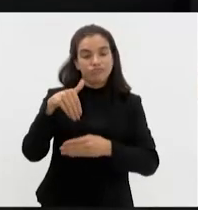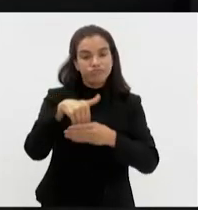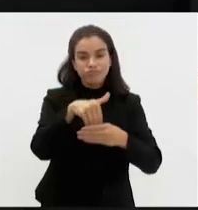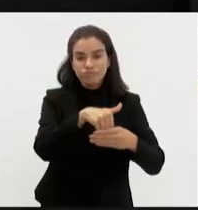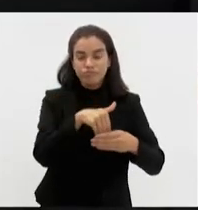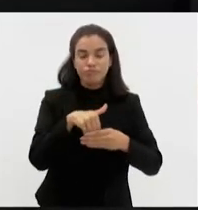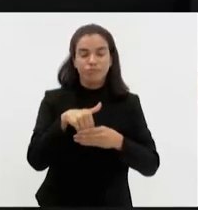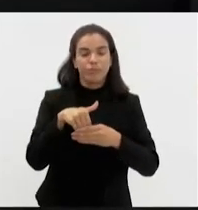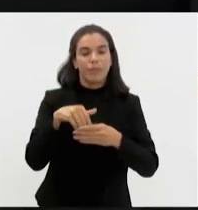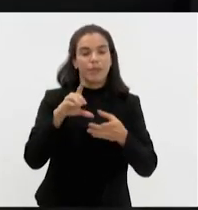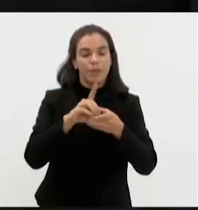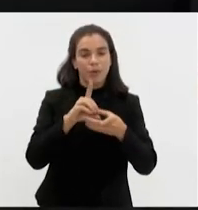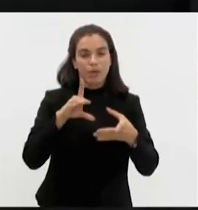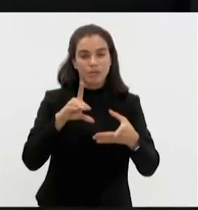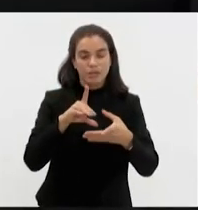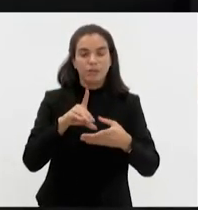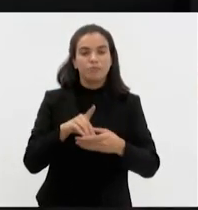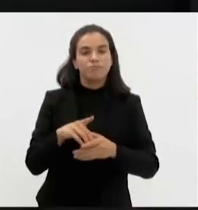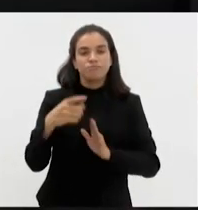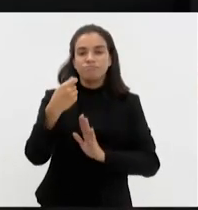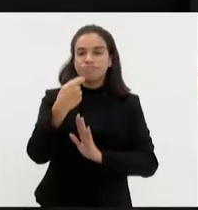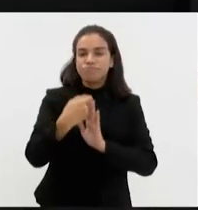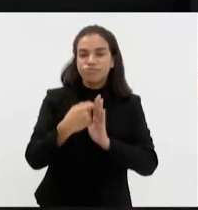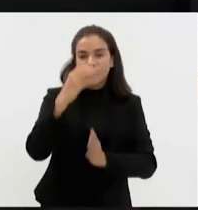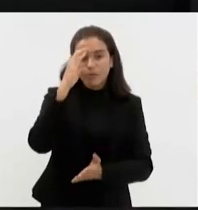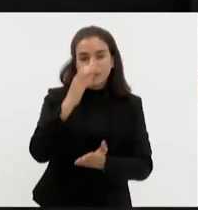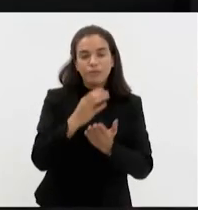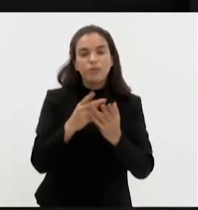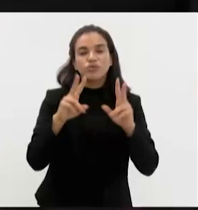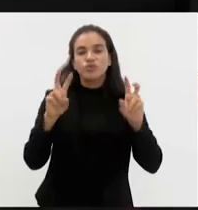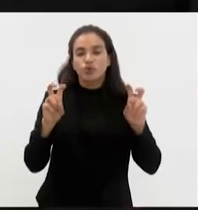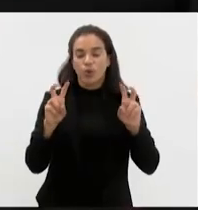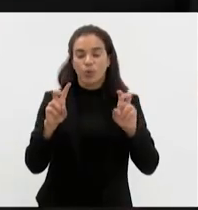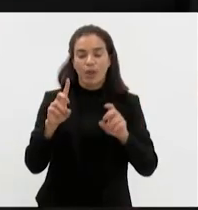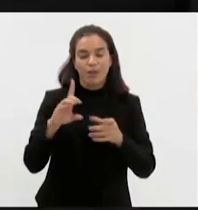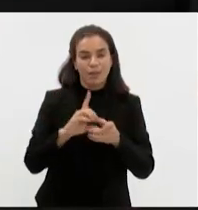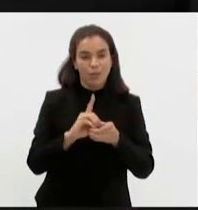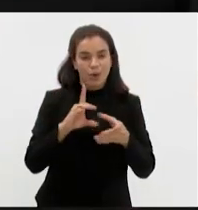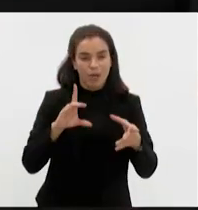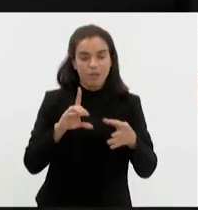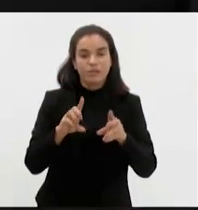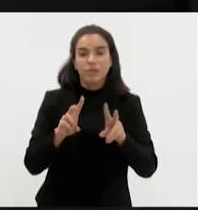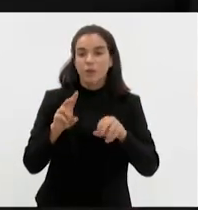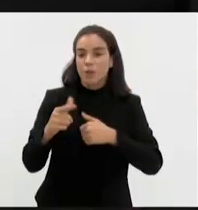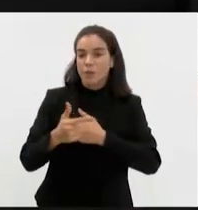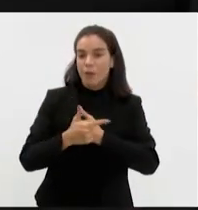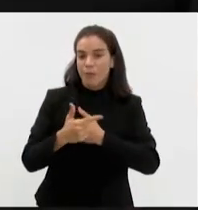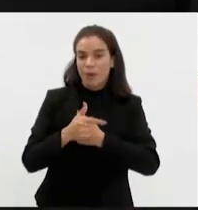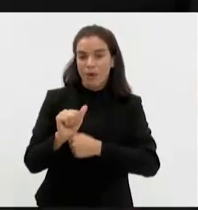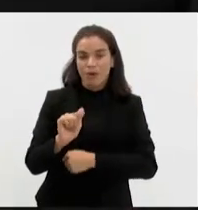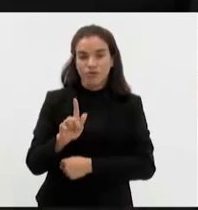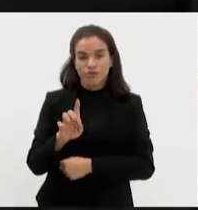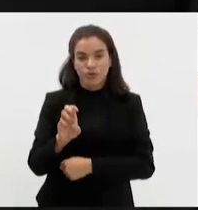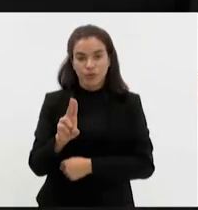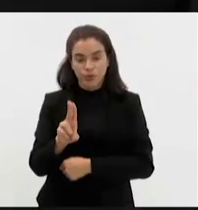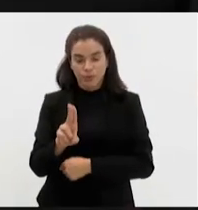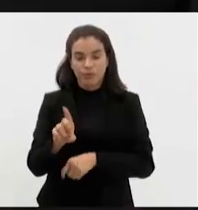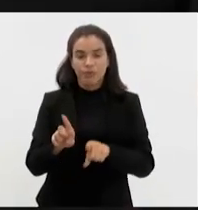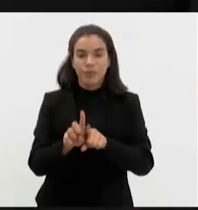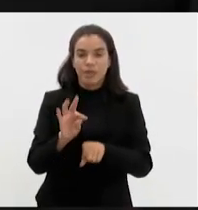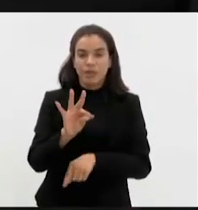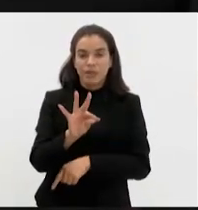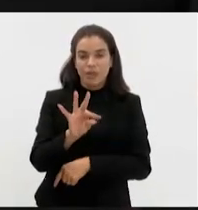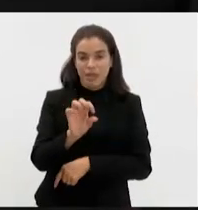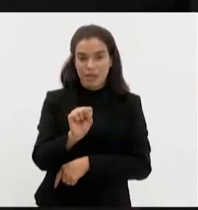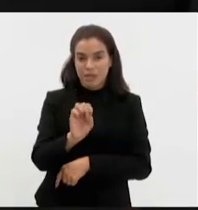como por objetivo dissertar a promoção do debate sobre a democracia o papel da AGU do TSE e